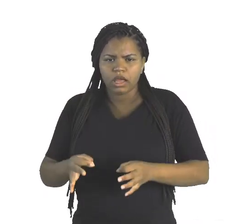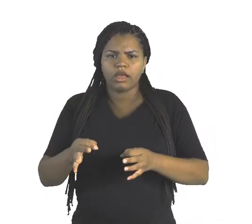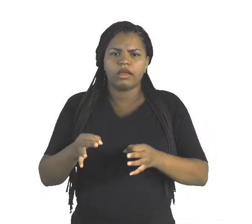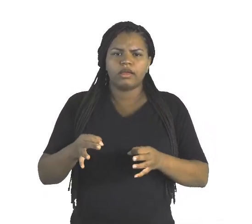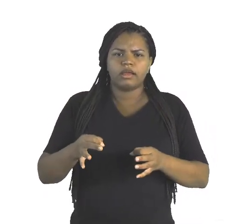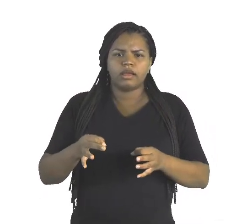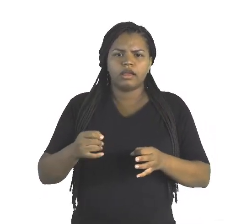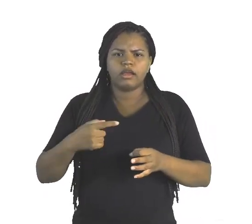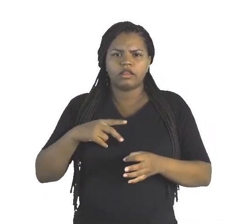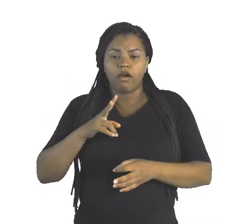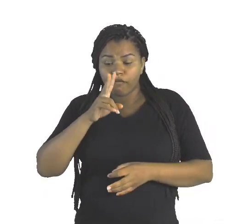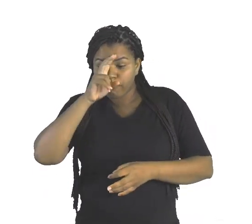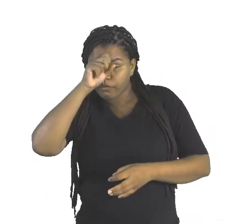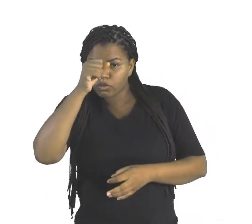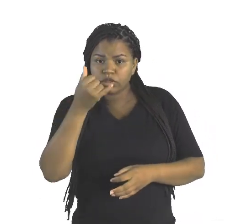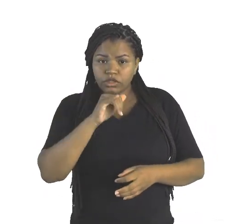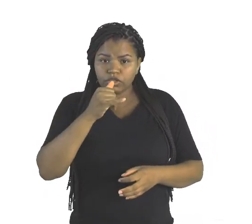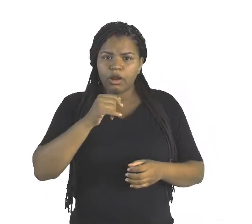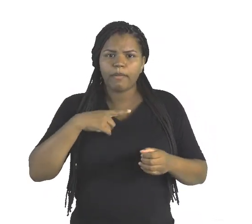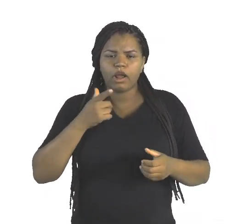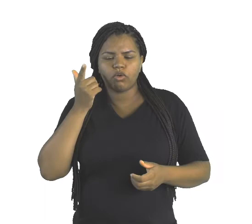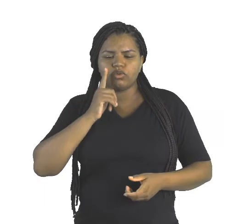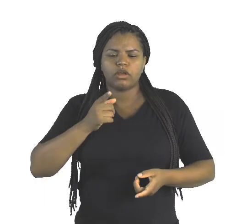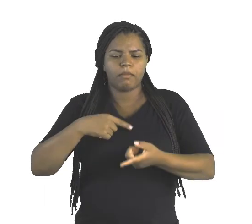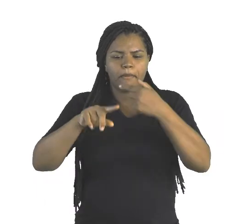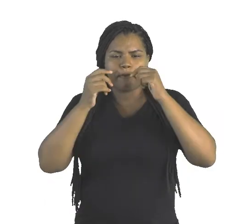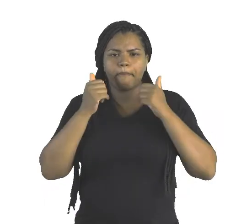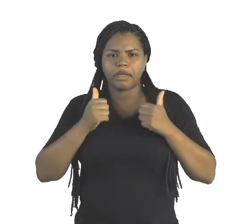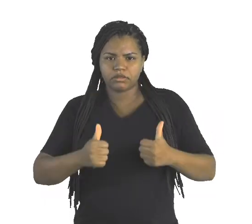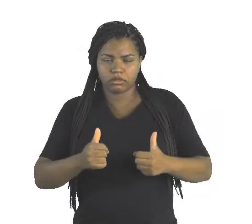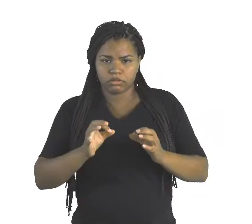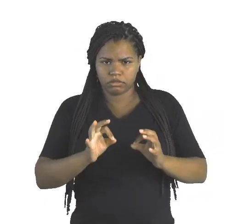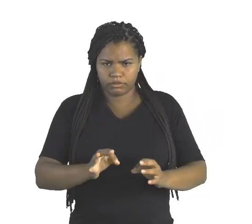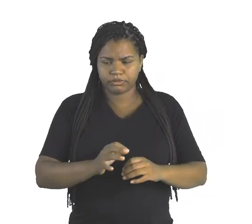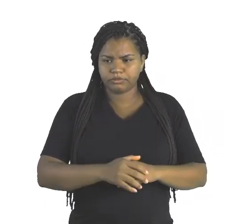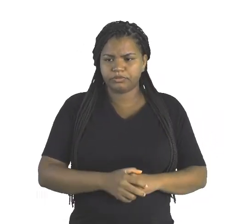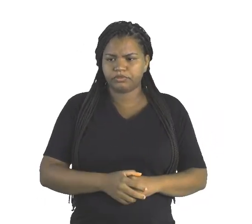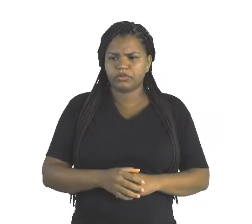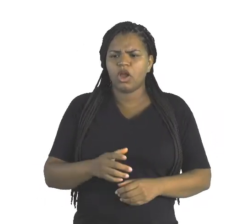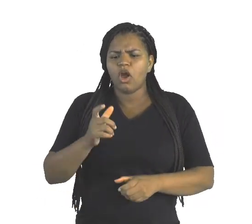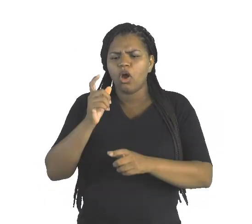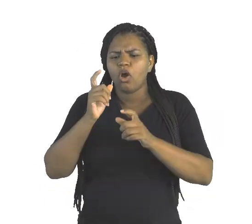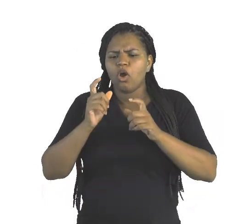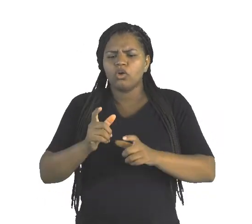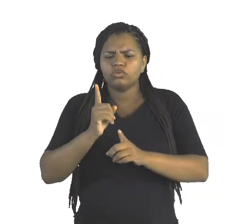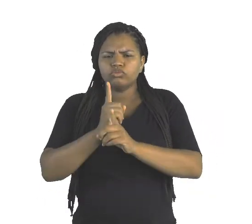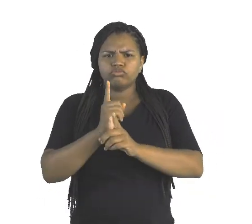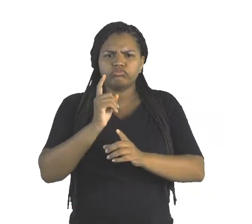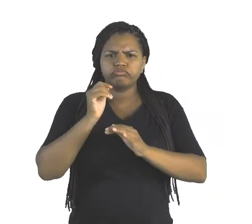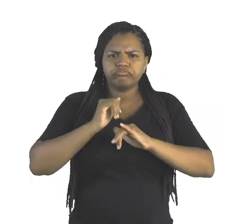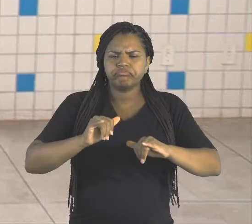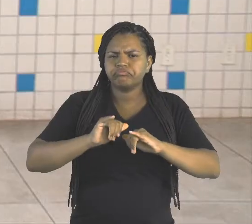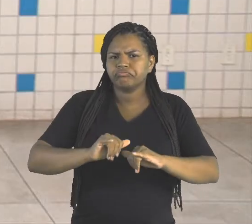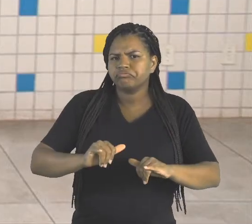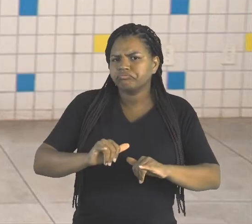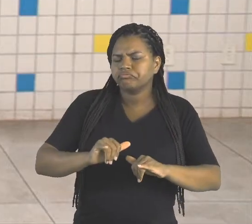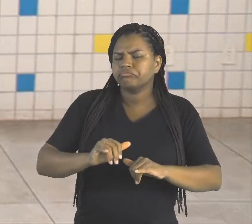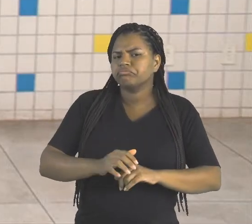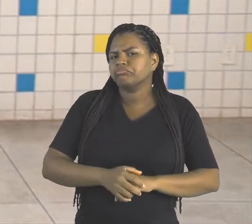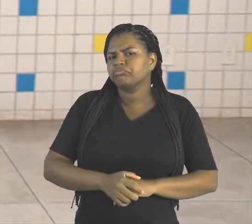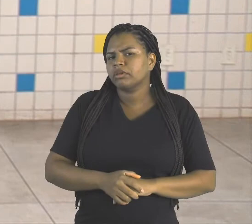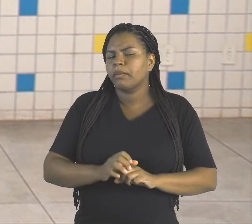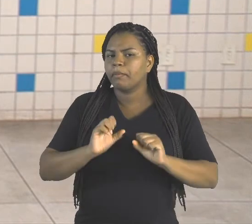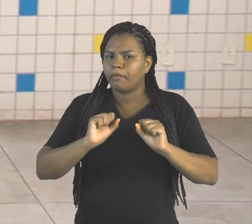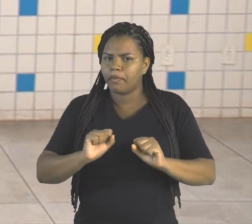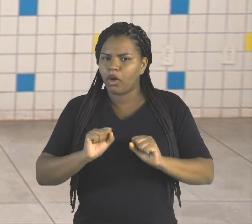necessária para que ele funcione de maneira adequada. Professora, mas onde é que eu vou encontrar essas informações? Essas informações, pessoal, pode estar